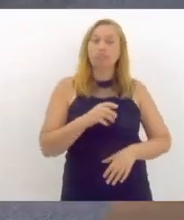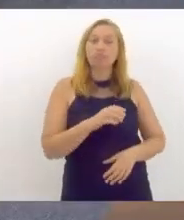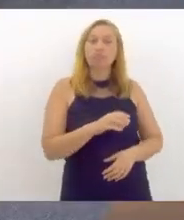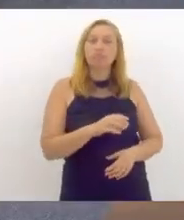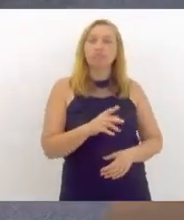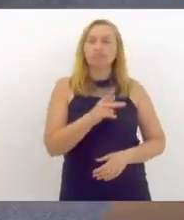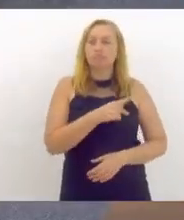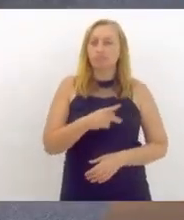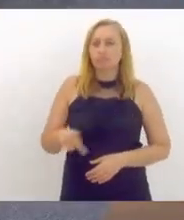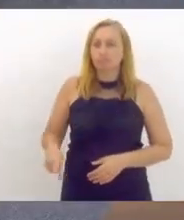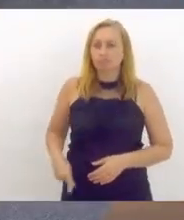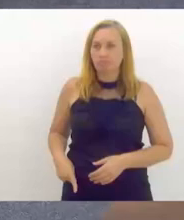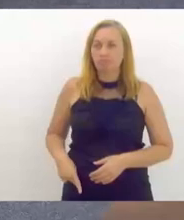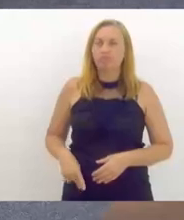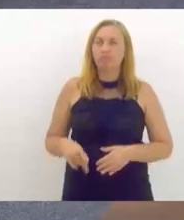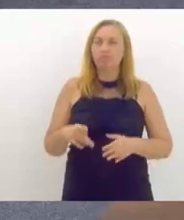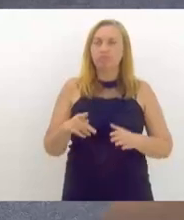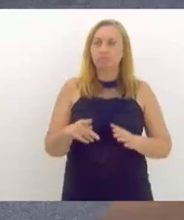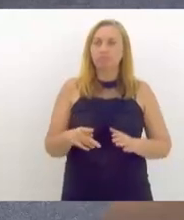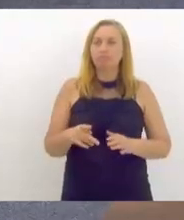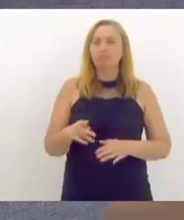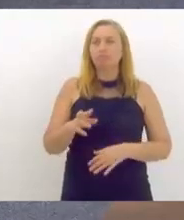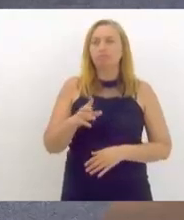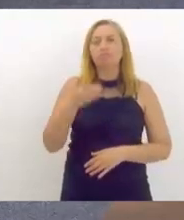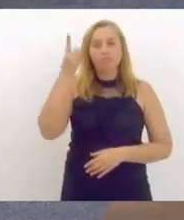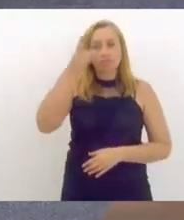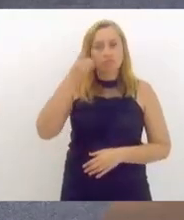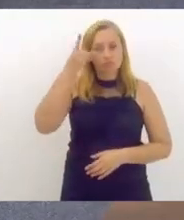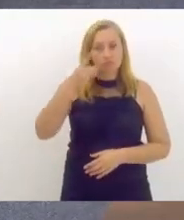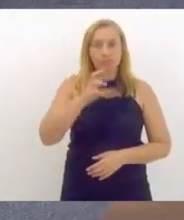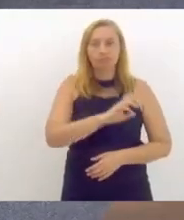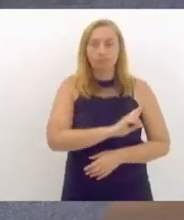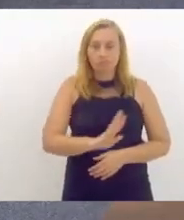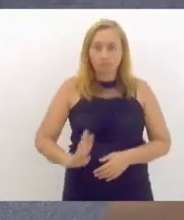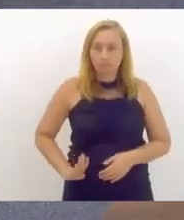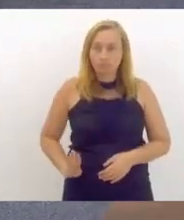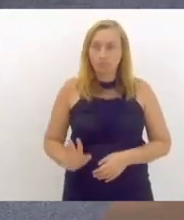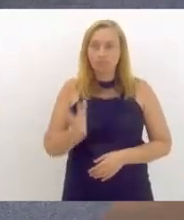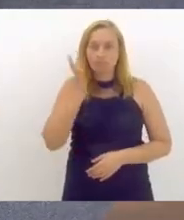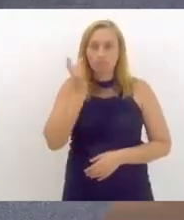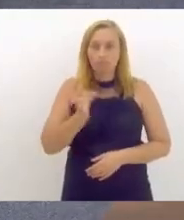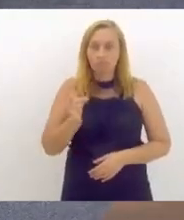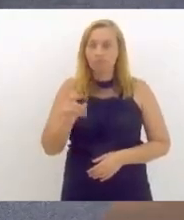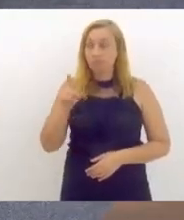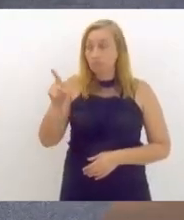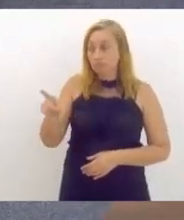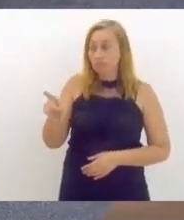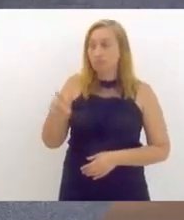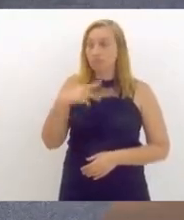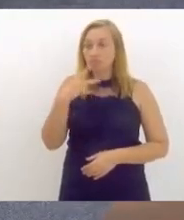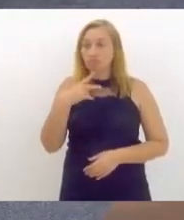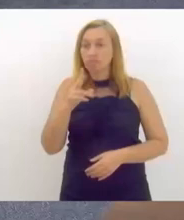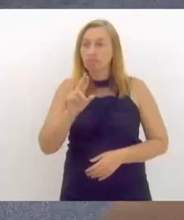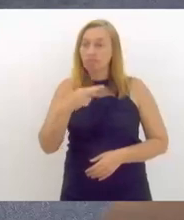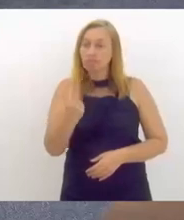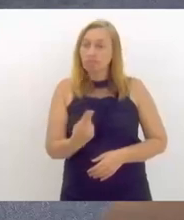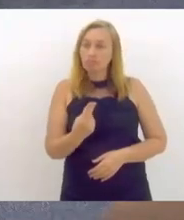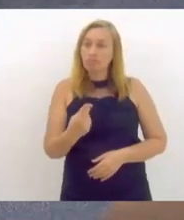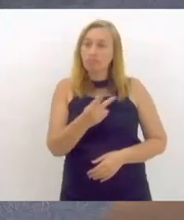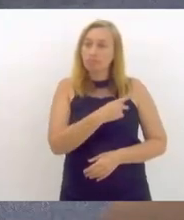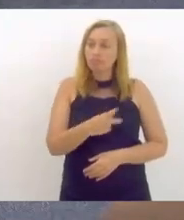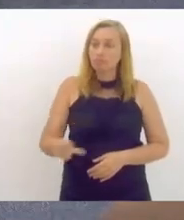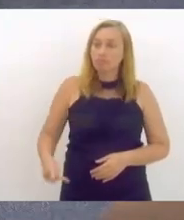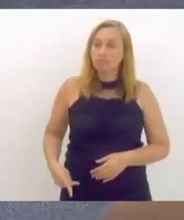o presidente, à época, era o deputado Rodrigo Bacelar. Não sei se ele foi parecerista ou o presidente